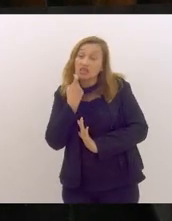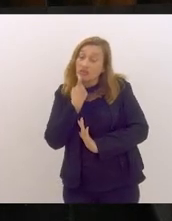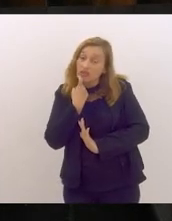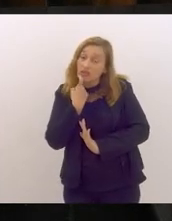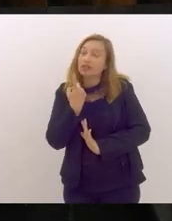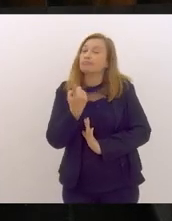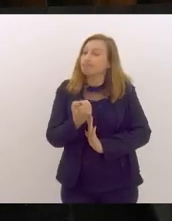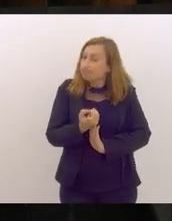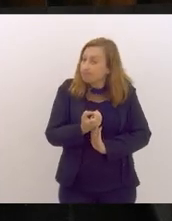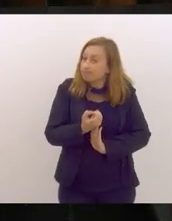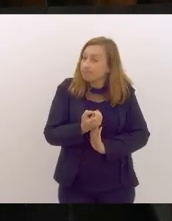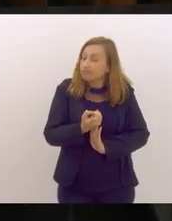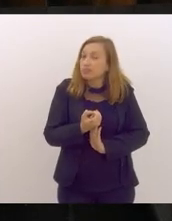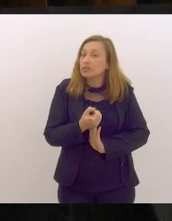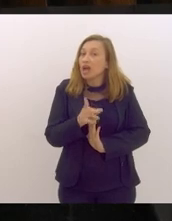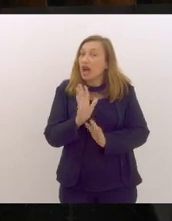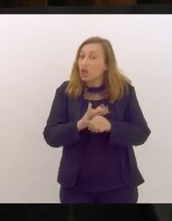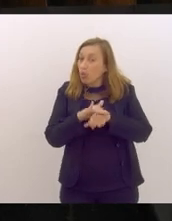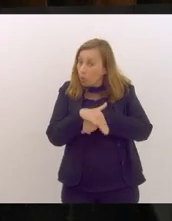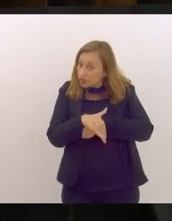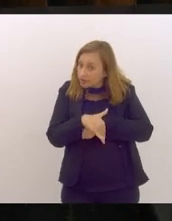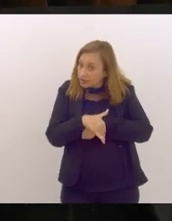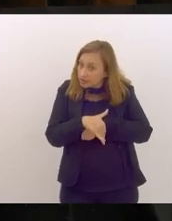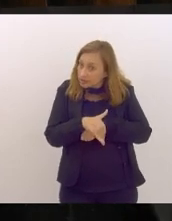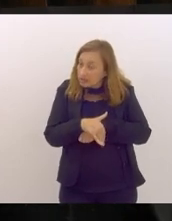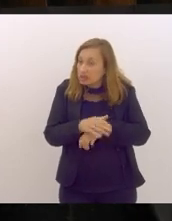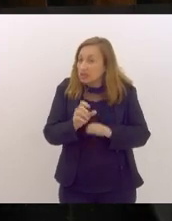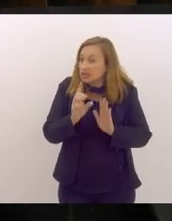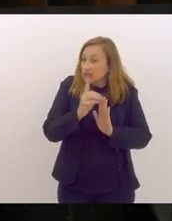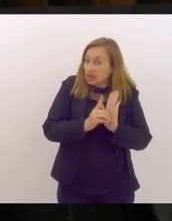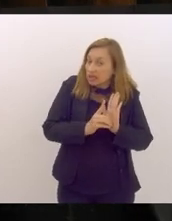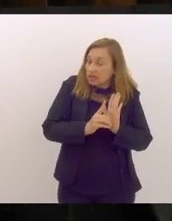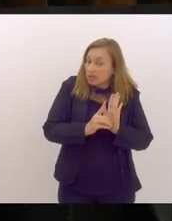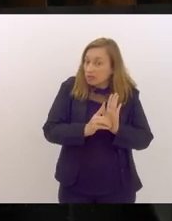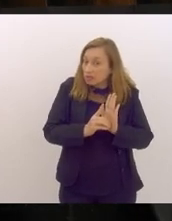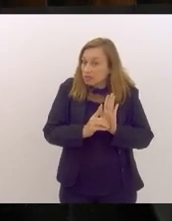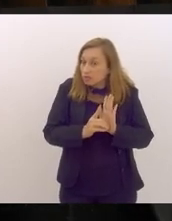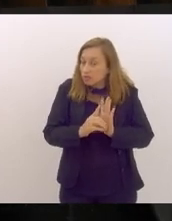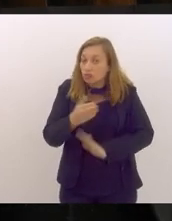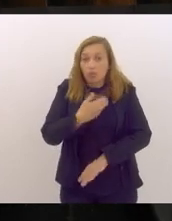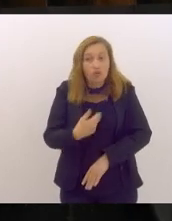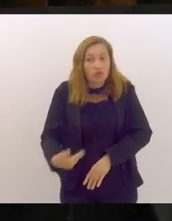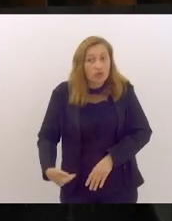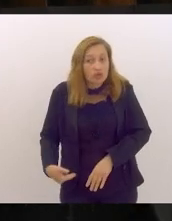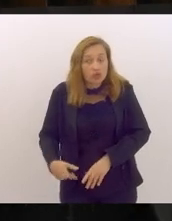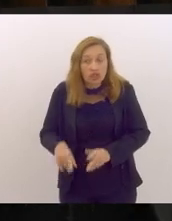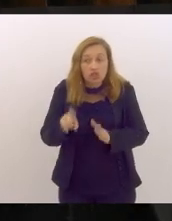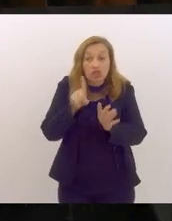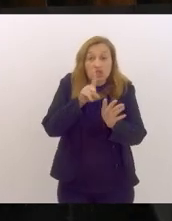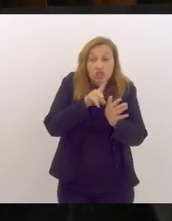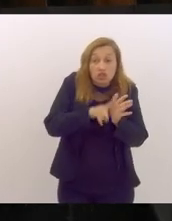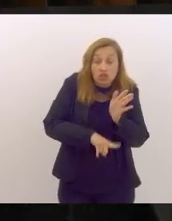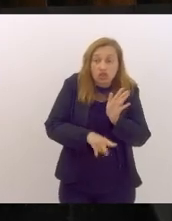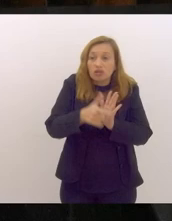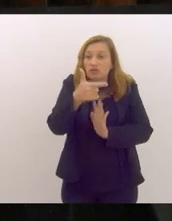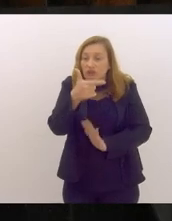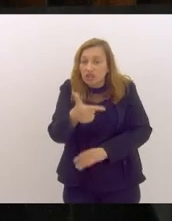de sexta-feira, na calada da noite, sai um decreto do governador que reduz